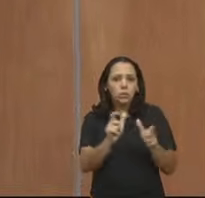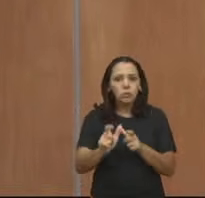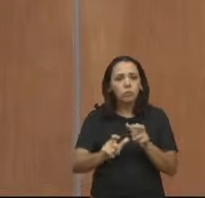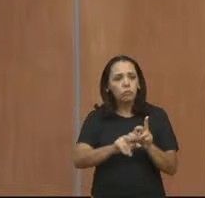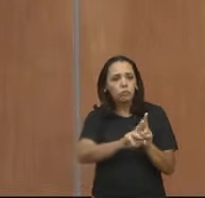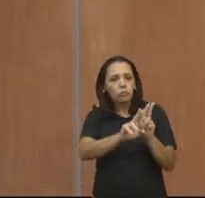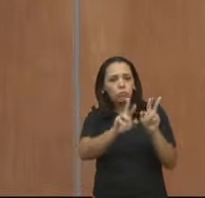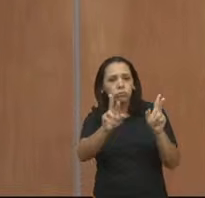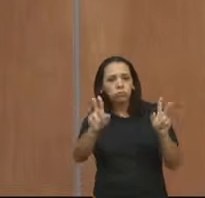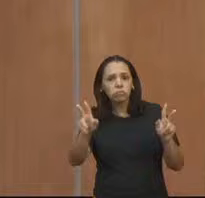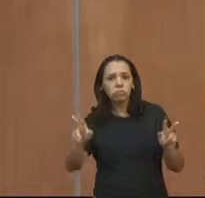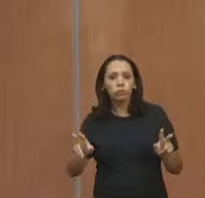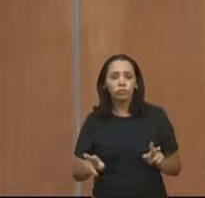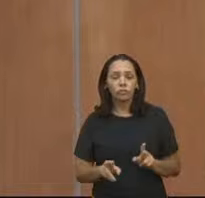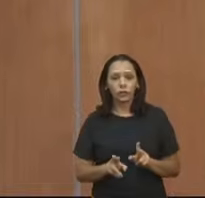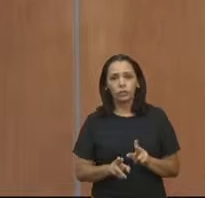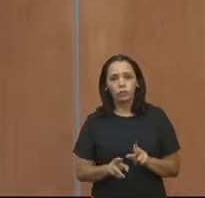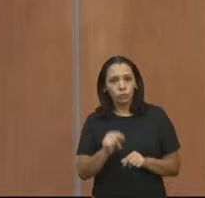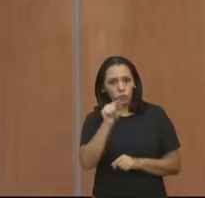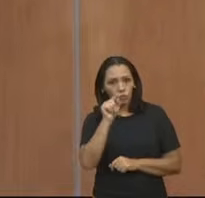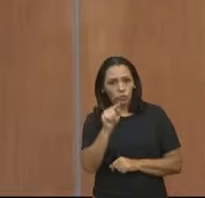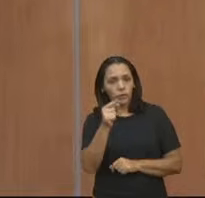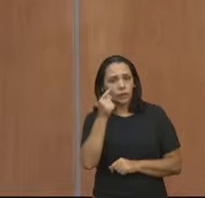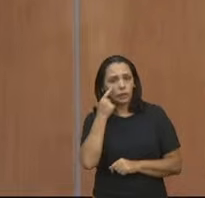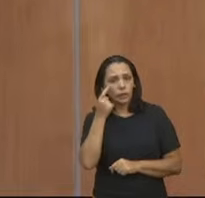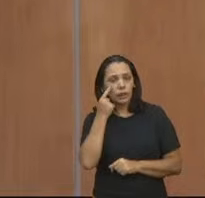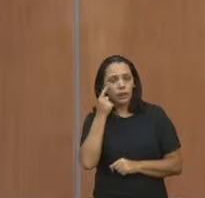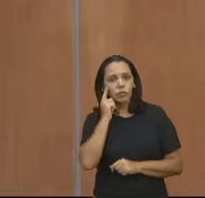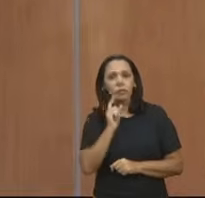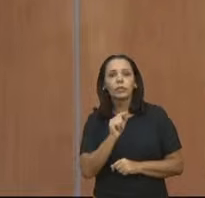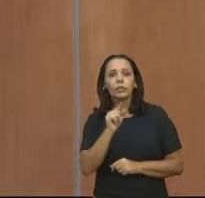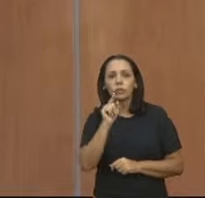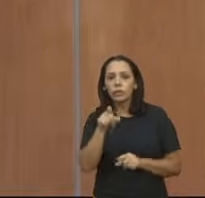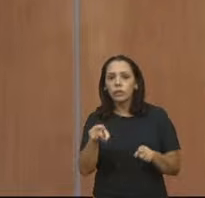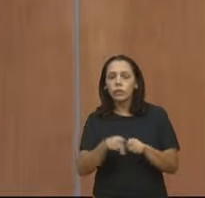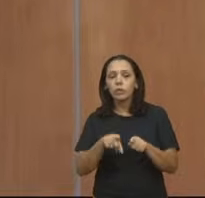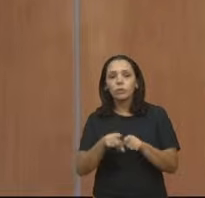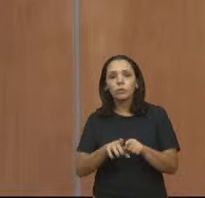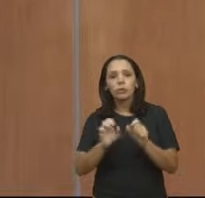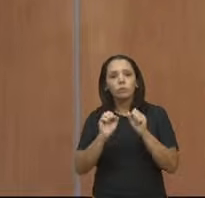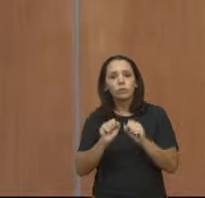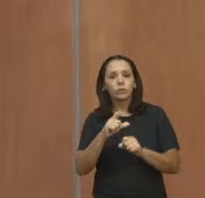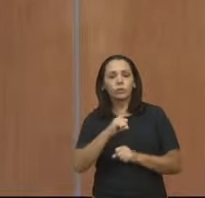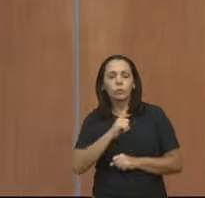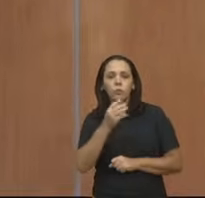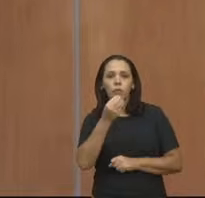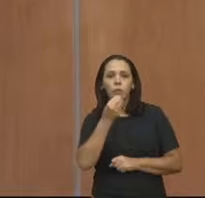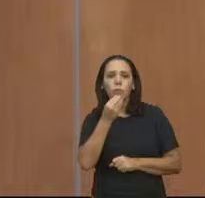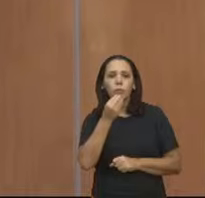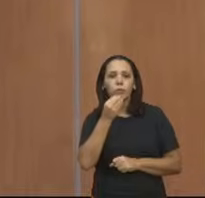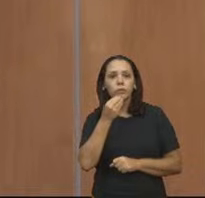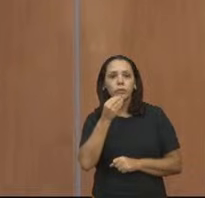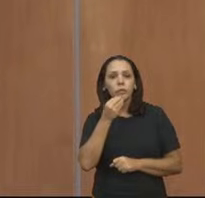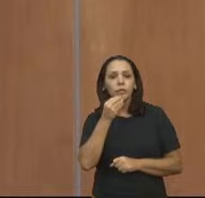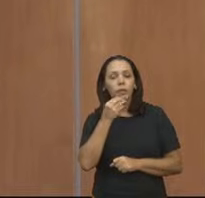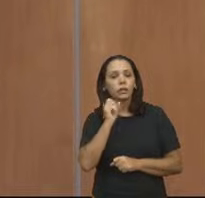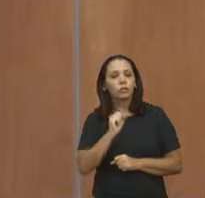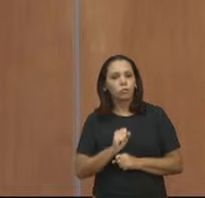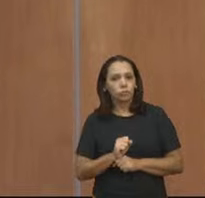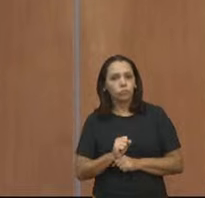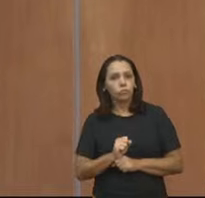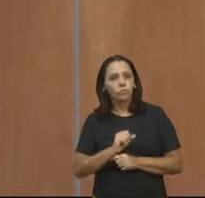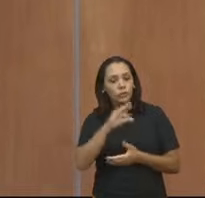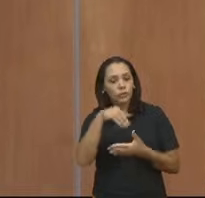sociedade. Então, você que está nos escutando pode saber que você tem uma grande chance de estar aqui contemplado